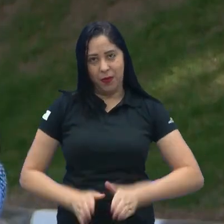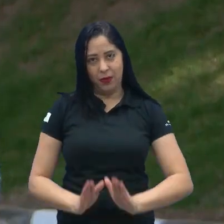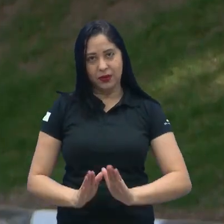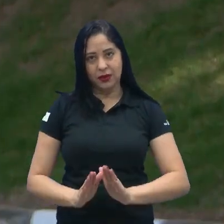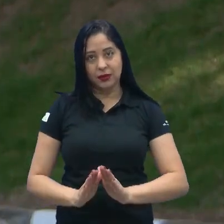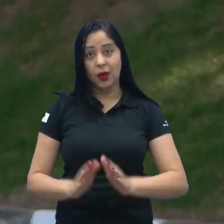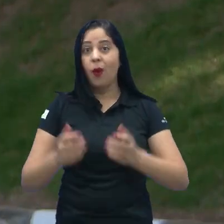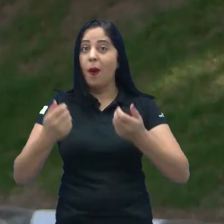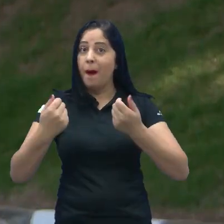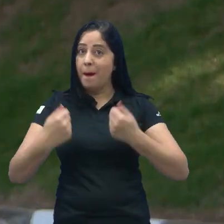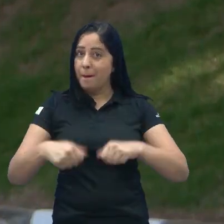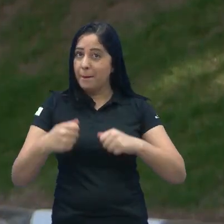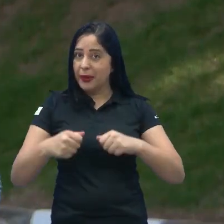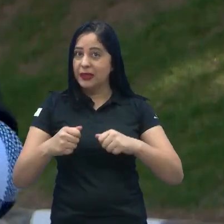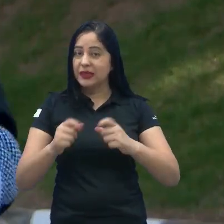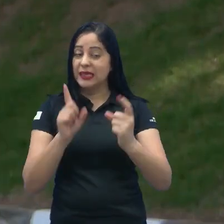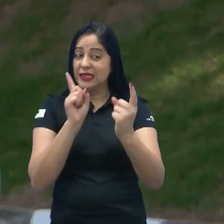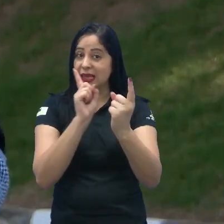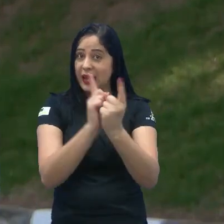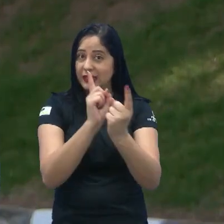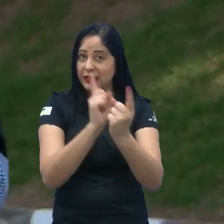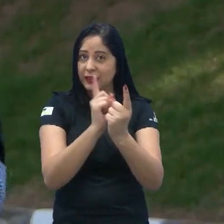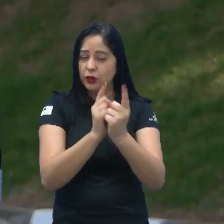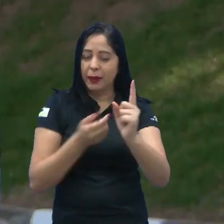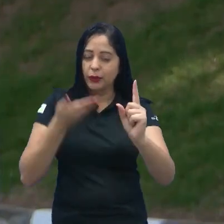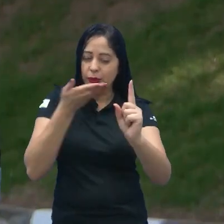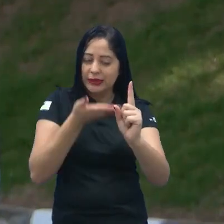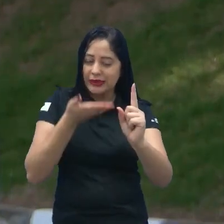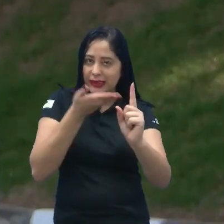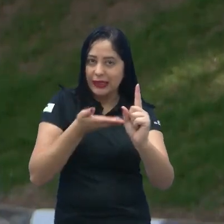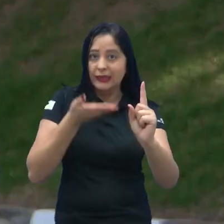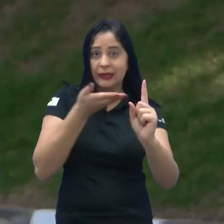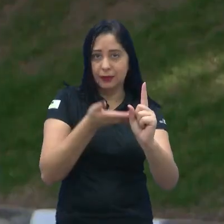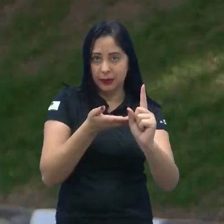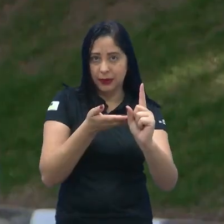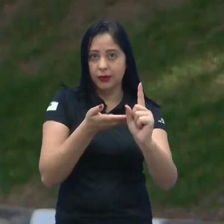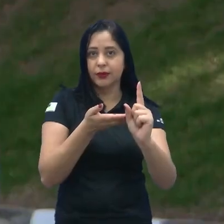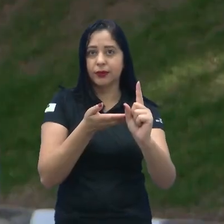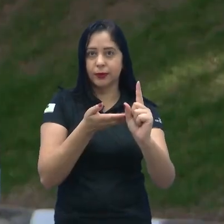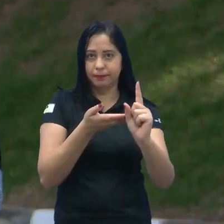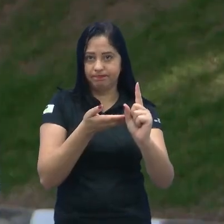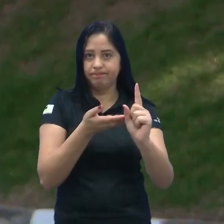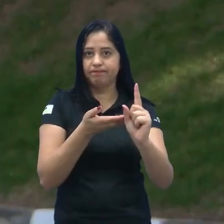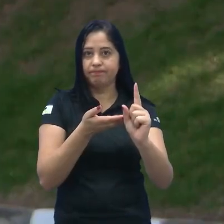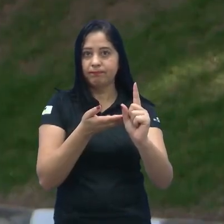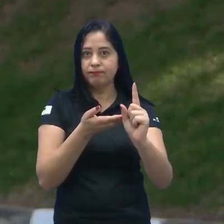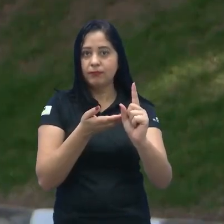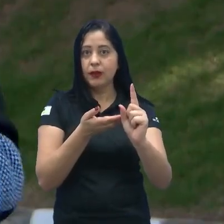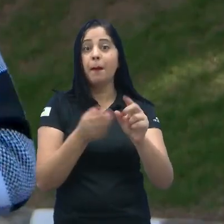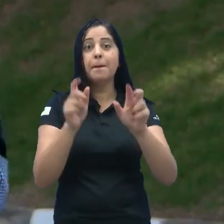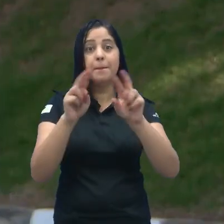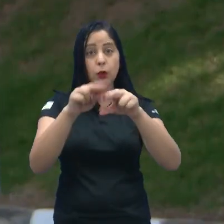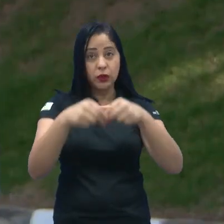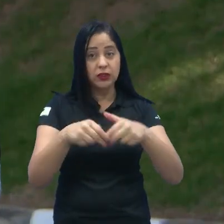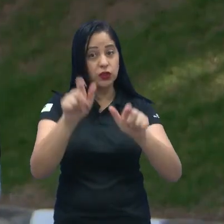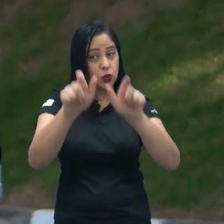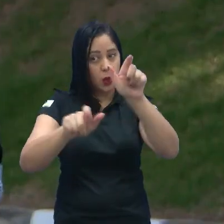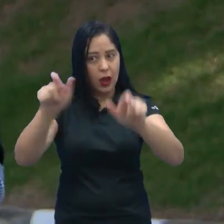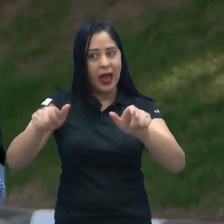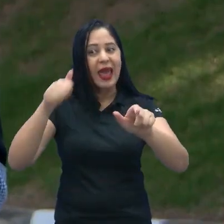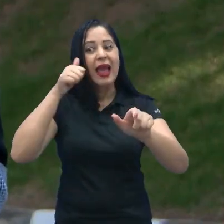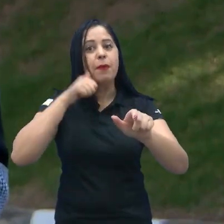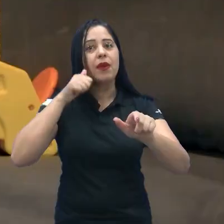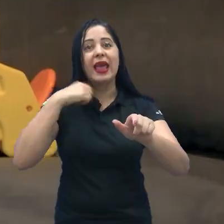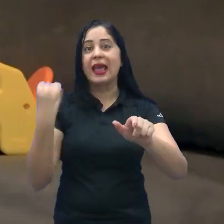um acompanhamento detalhado, individual. E a informação é uma ferramenta poderosa nesse